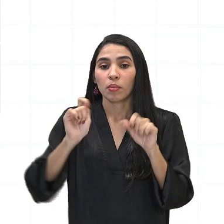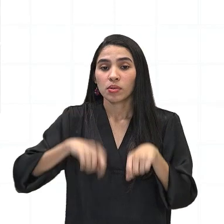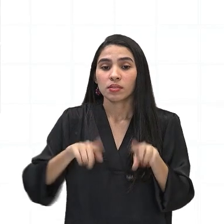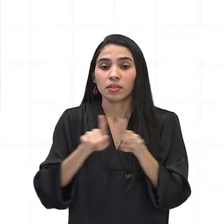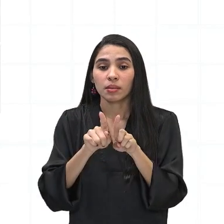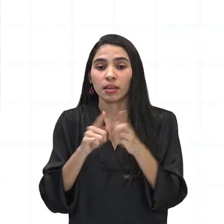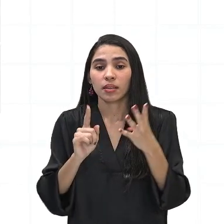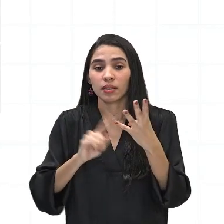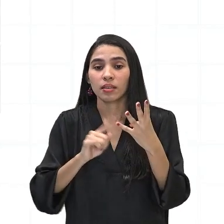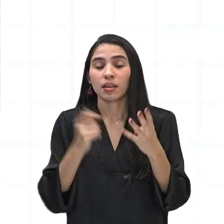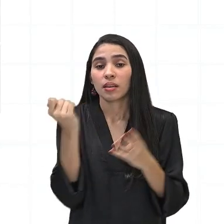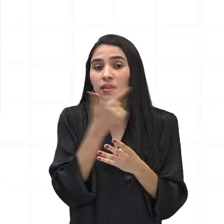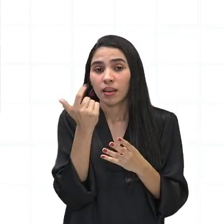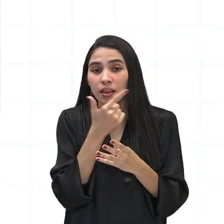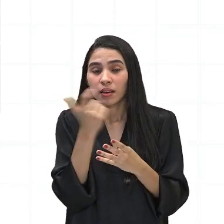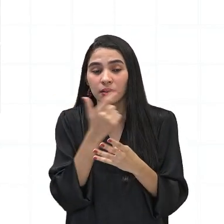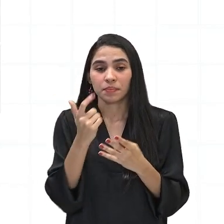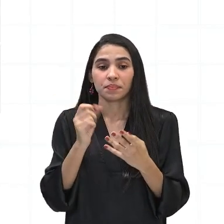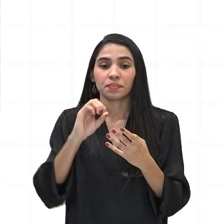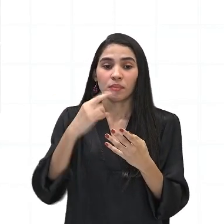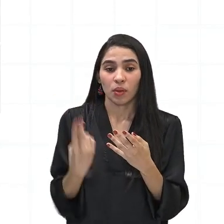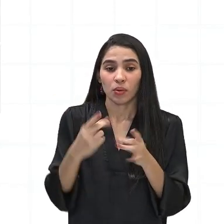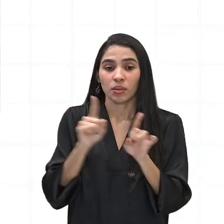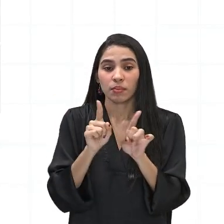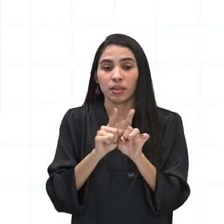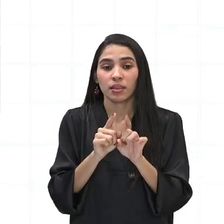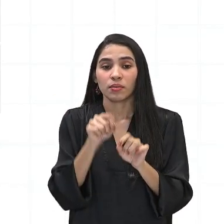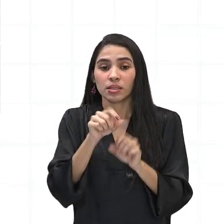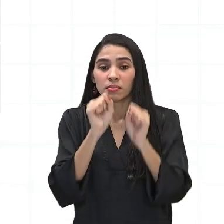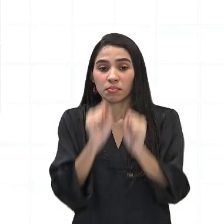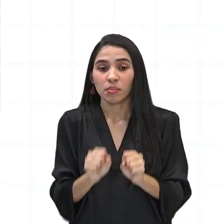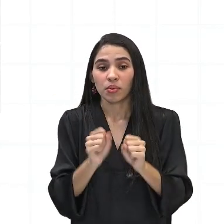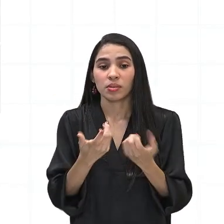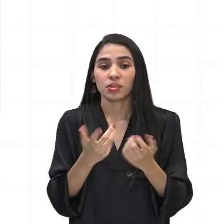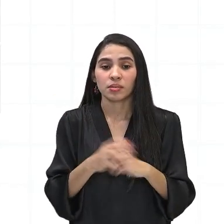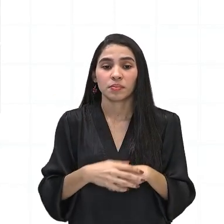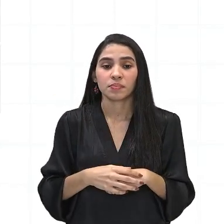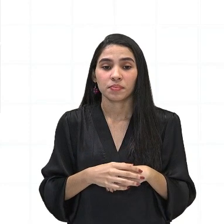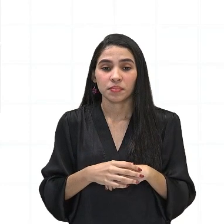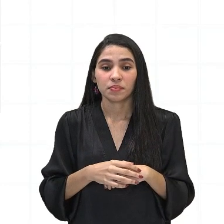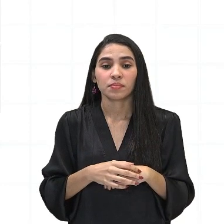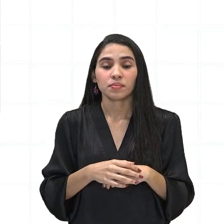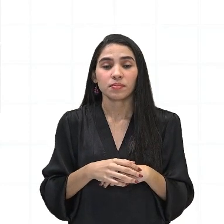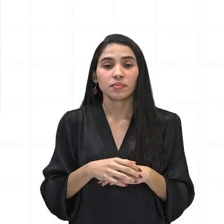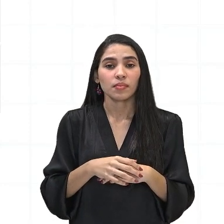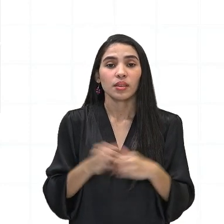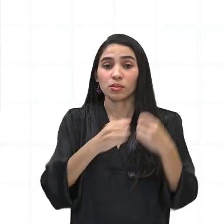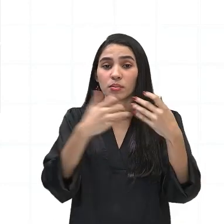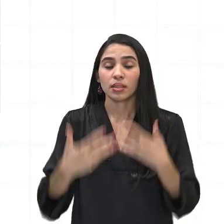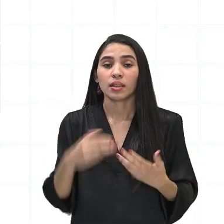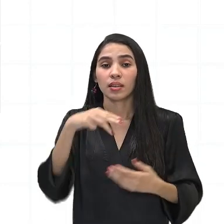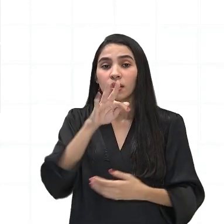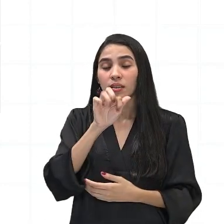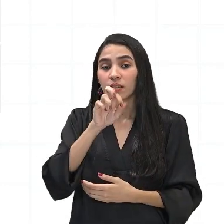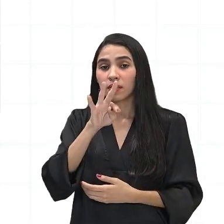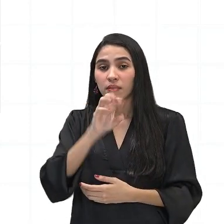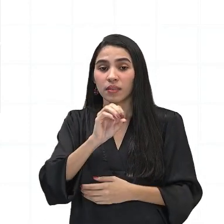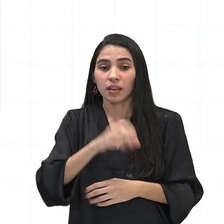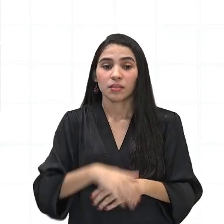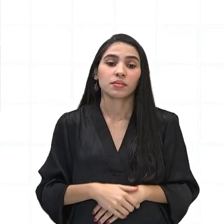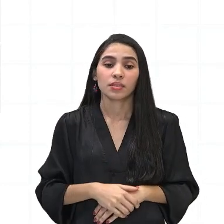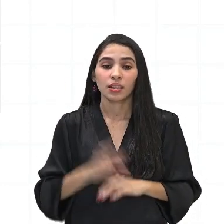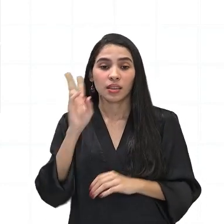Então, às vezes, a gente observa algo muito belo, às vezes a gente tem uma companhia de uma pessoa que é uma excelente companhia e